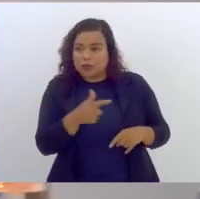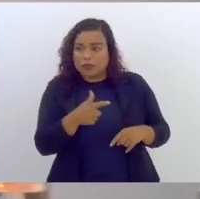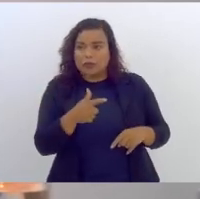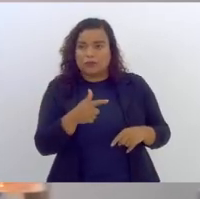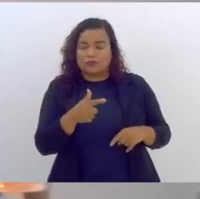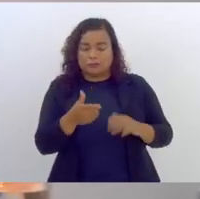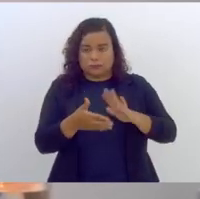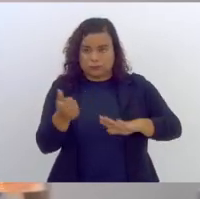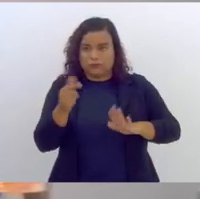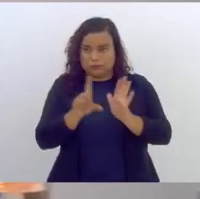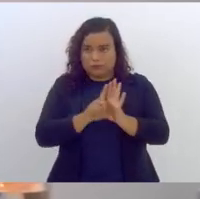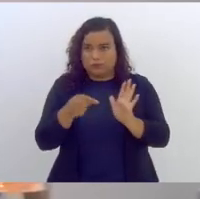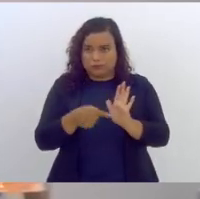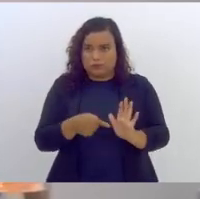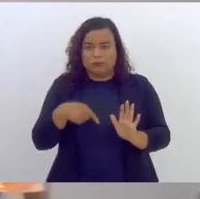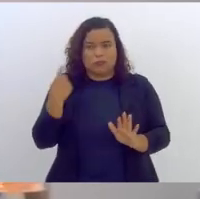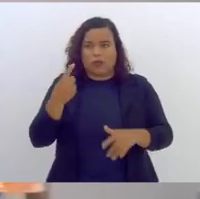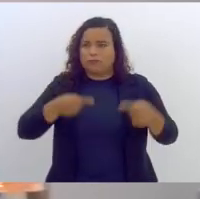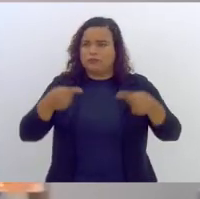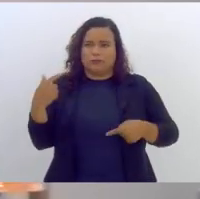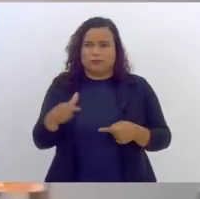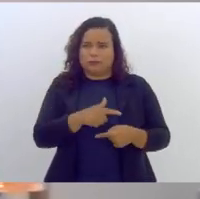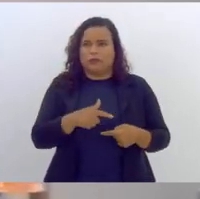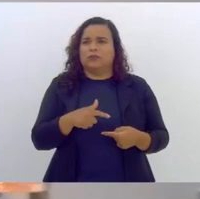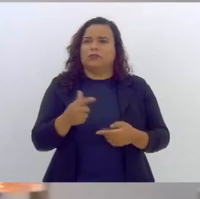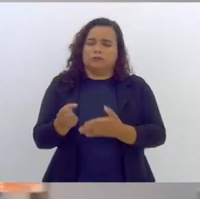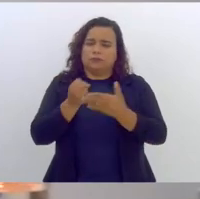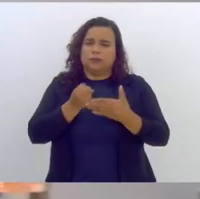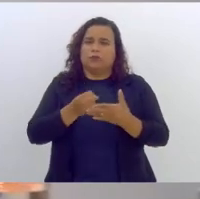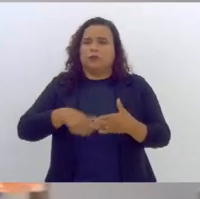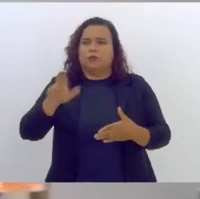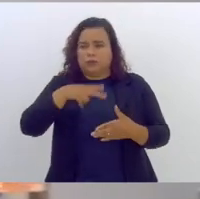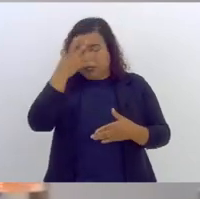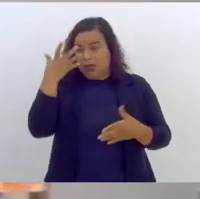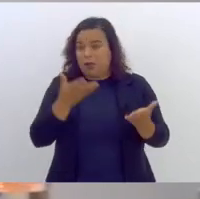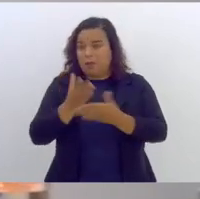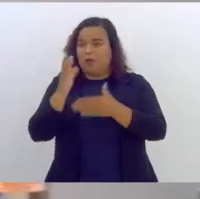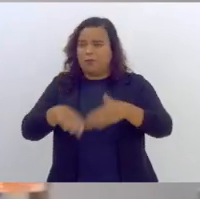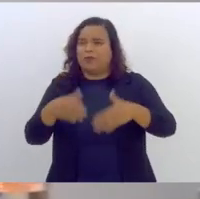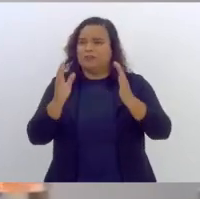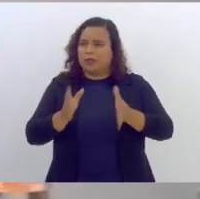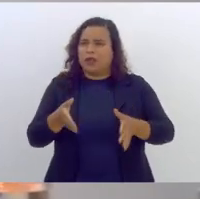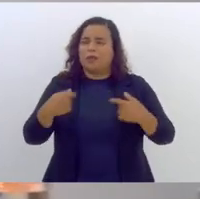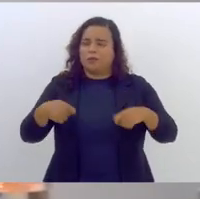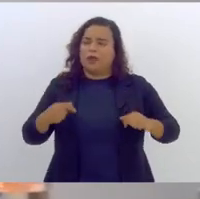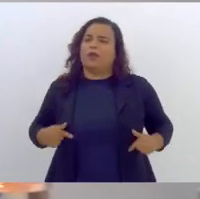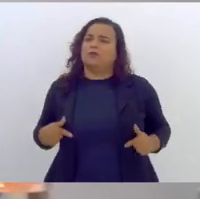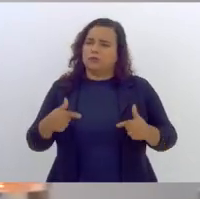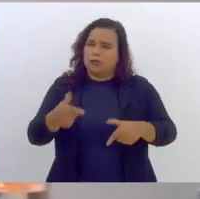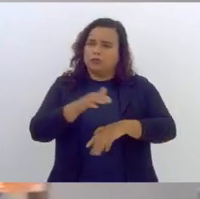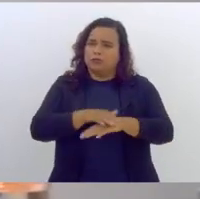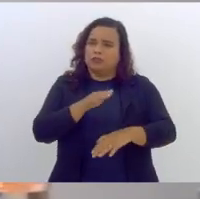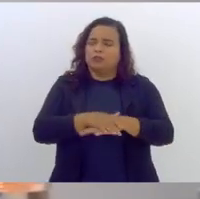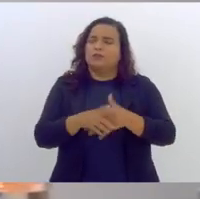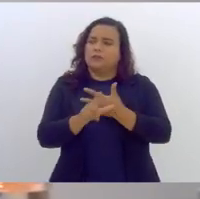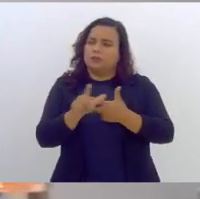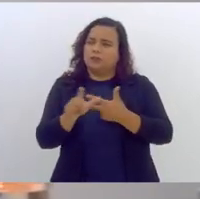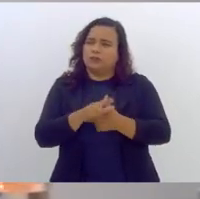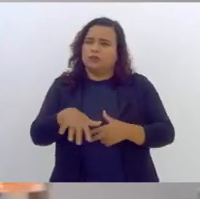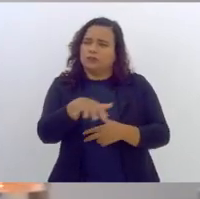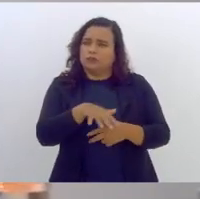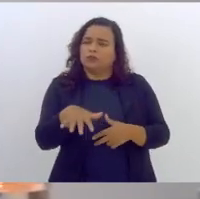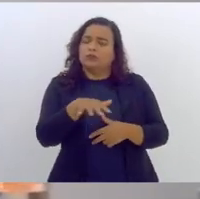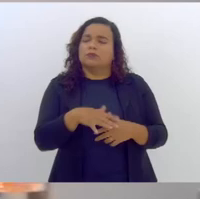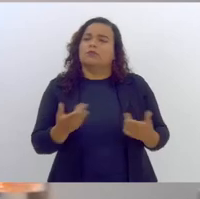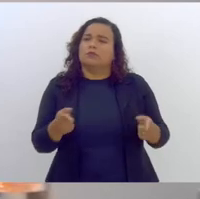aproveitamento de aprovados foi necessário que tivesse aí realmente uma iniciativa Legislativa em